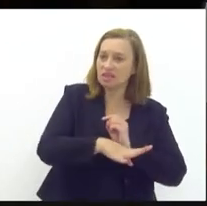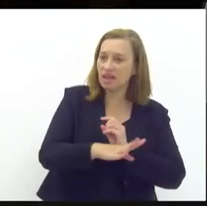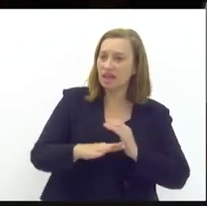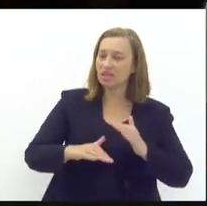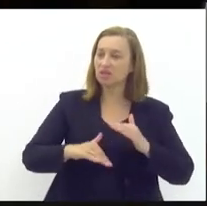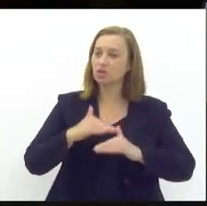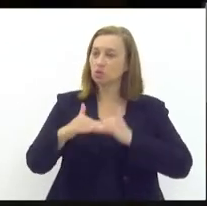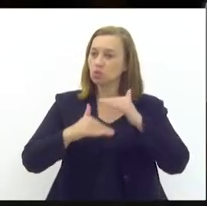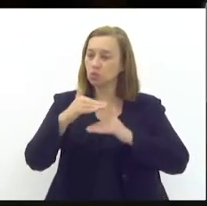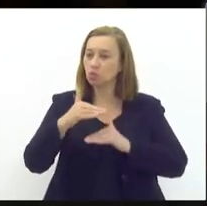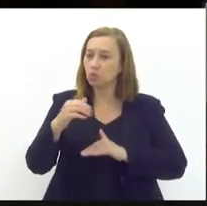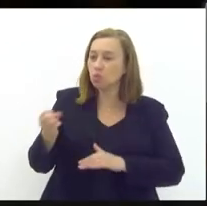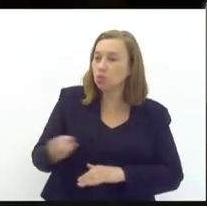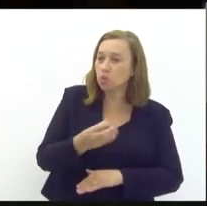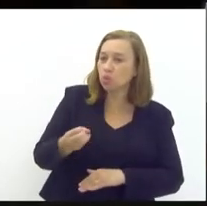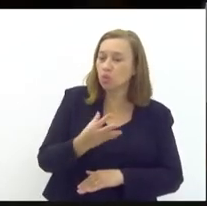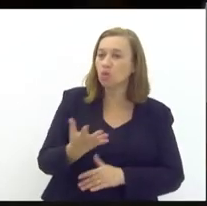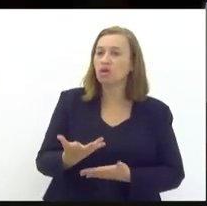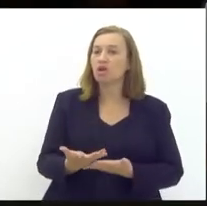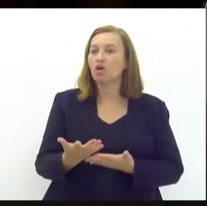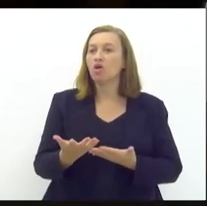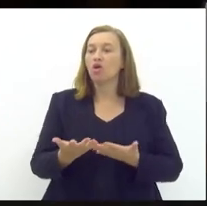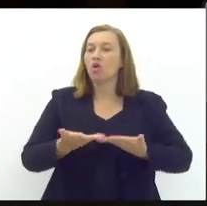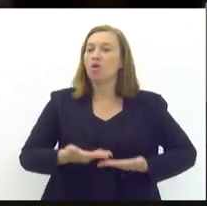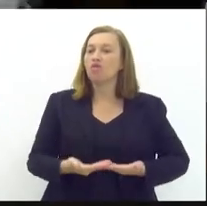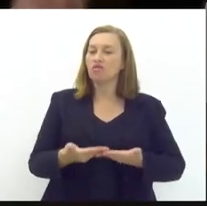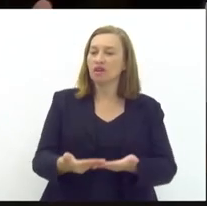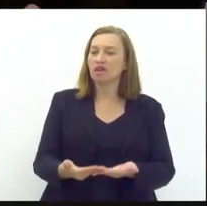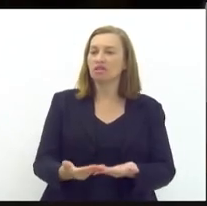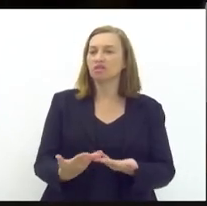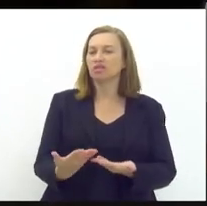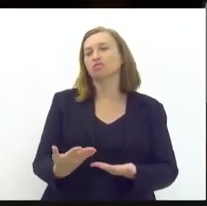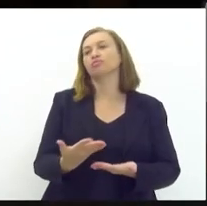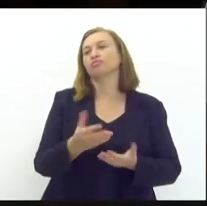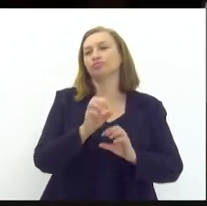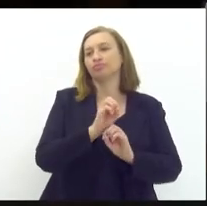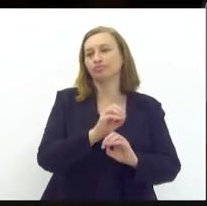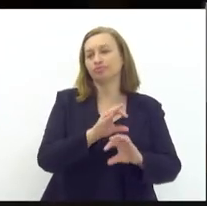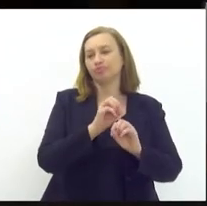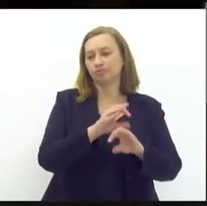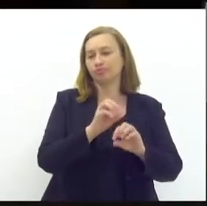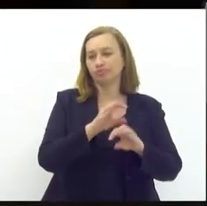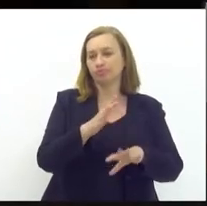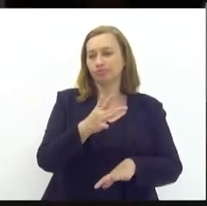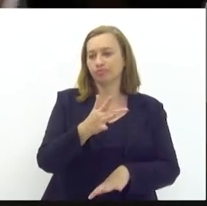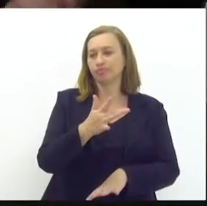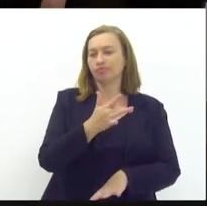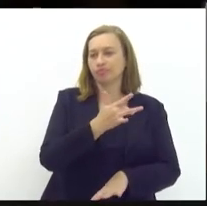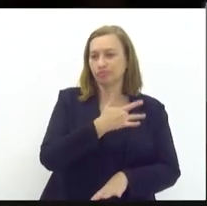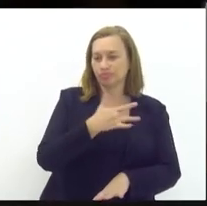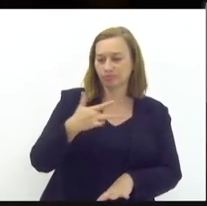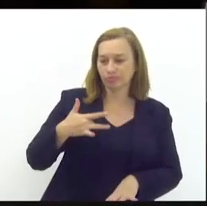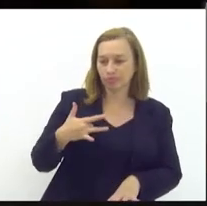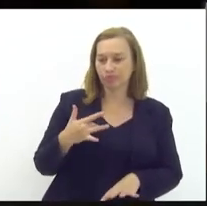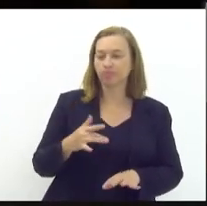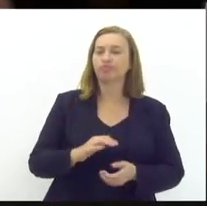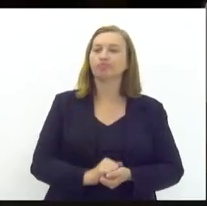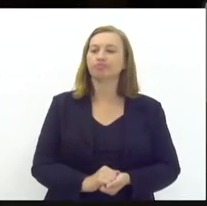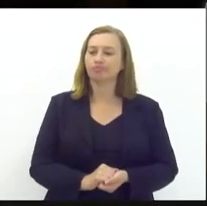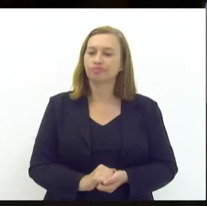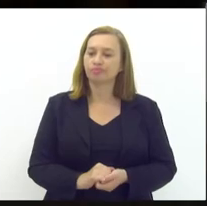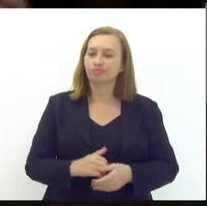modernas cidadãs é onde oferta pública de saúde educação ultrapassa 70% e que todo mundo vai igual